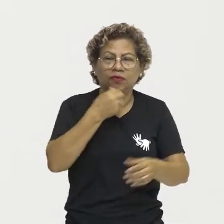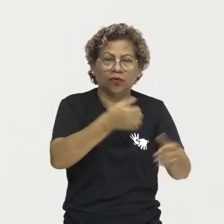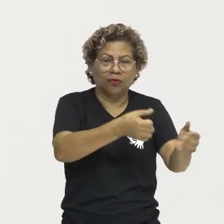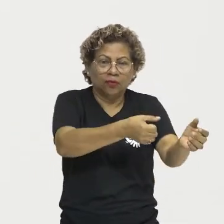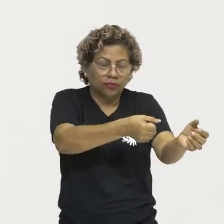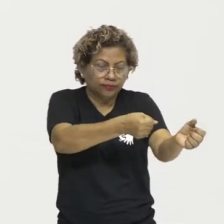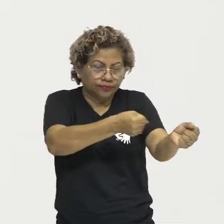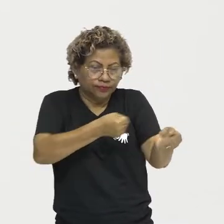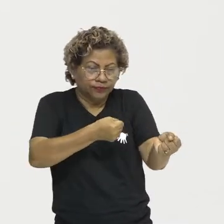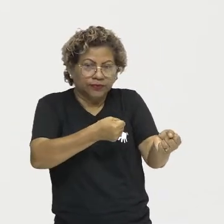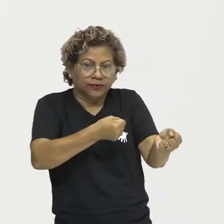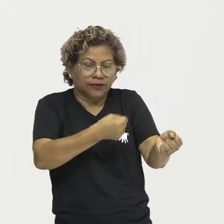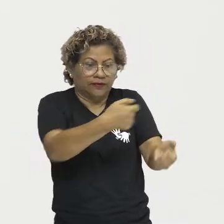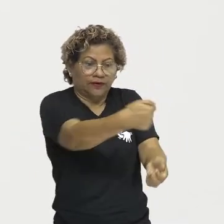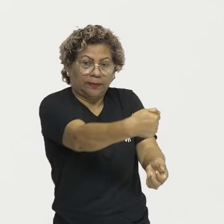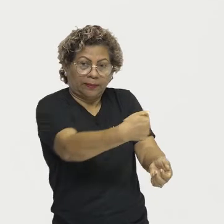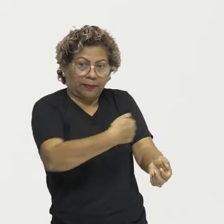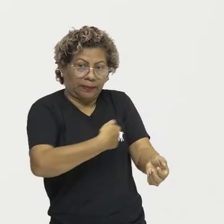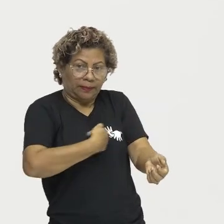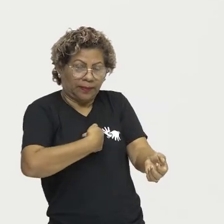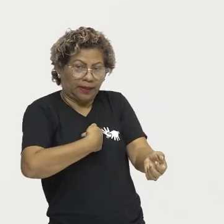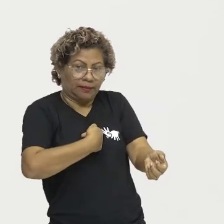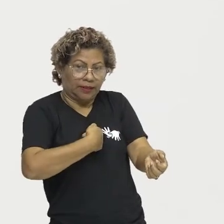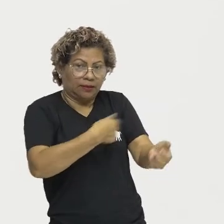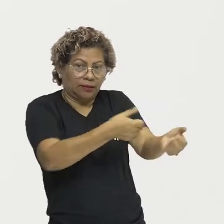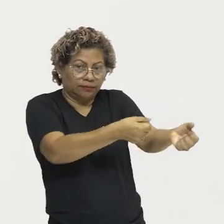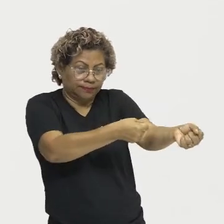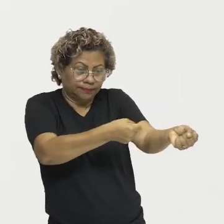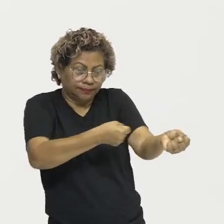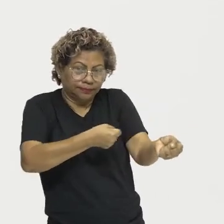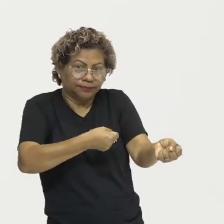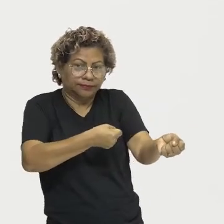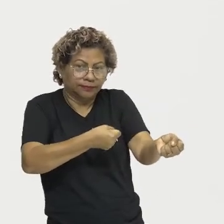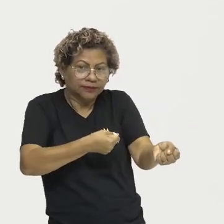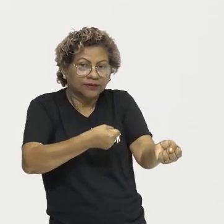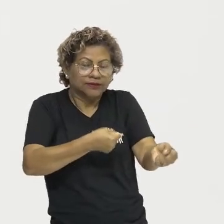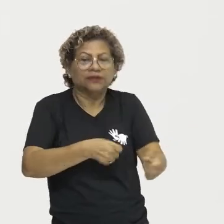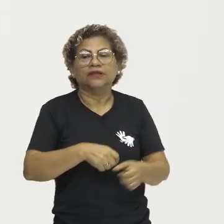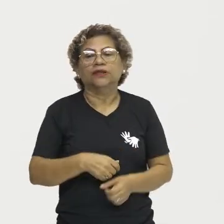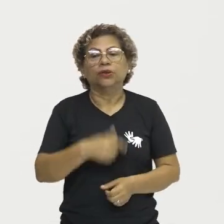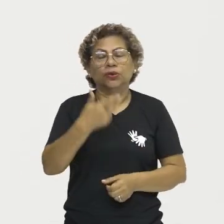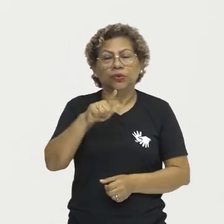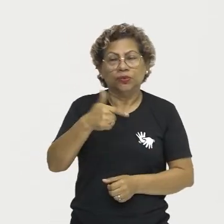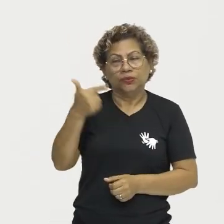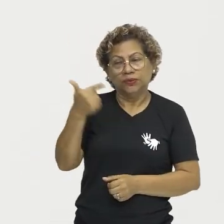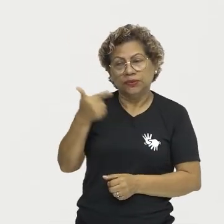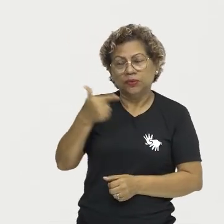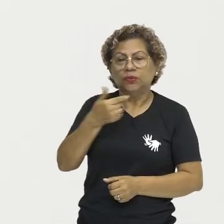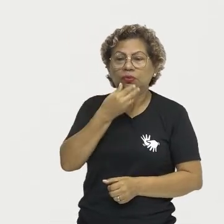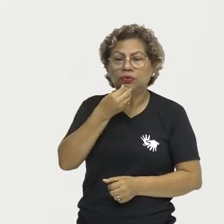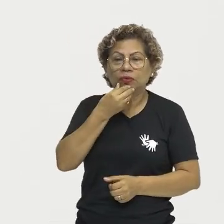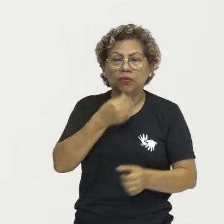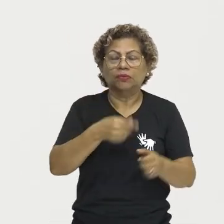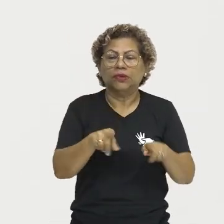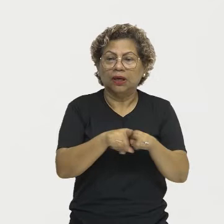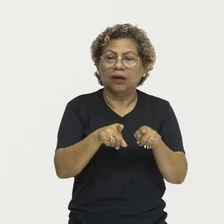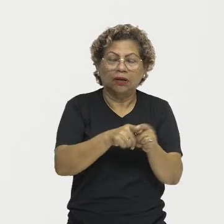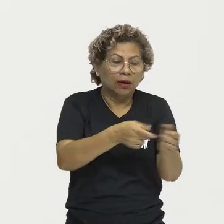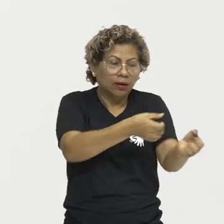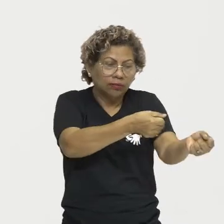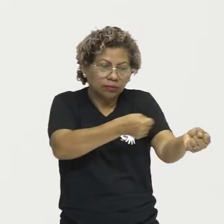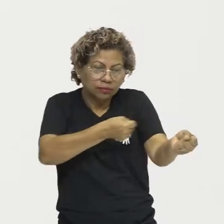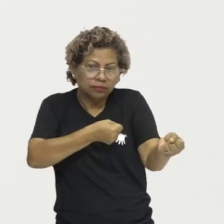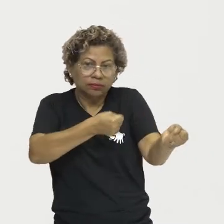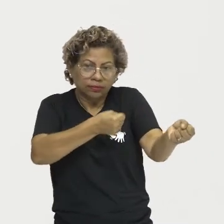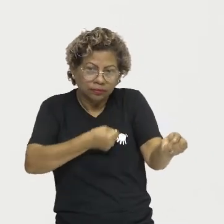direção horizontal, sentido da esquerda para a direita, e a intensidade é de 80 newtons. E aí você vê módulo, direção